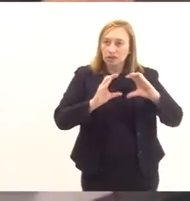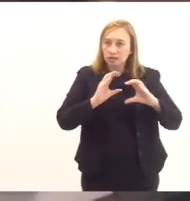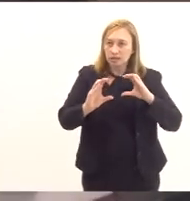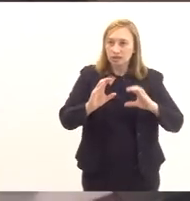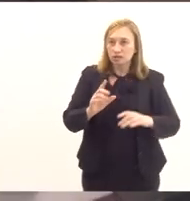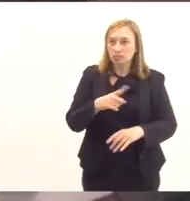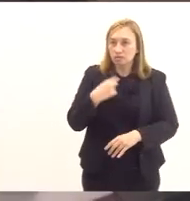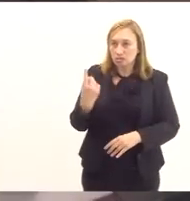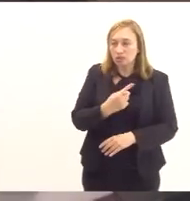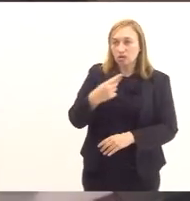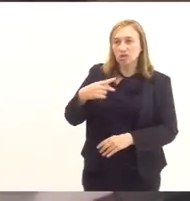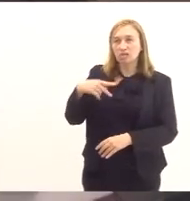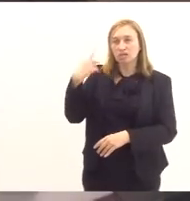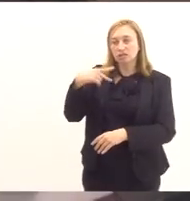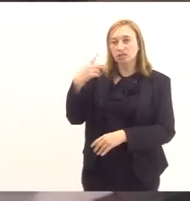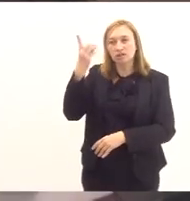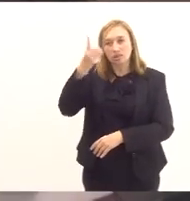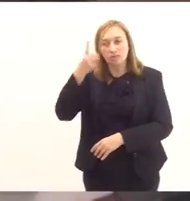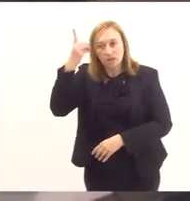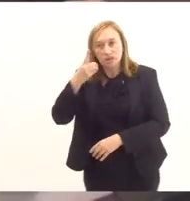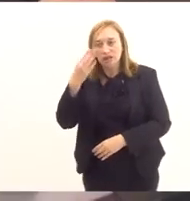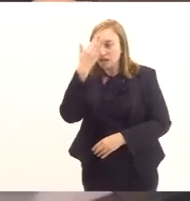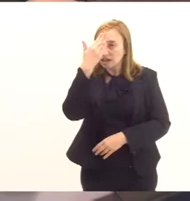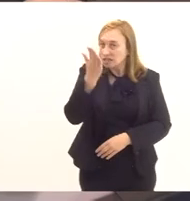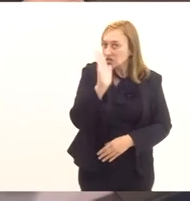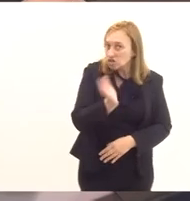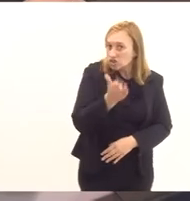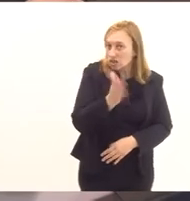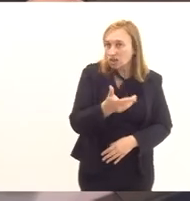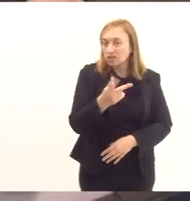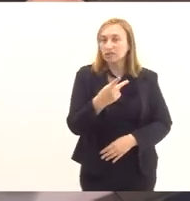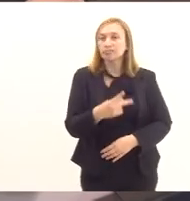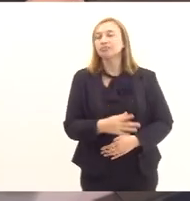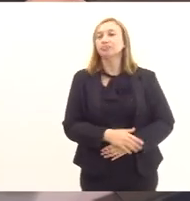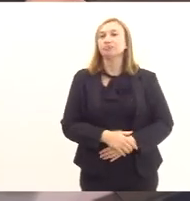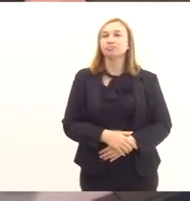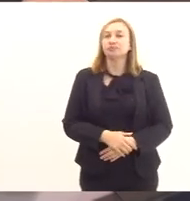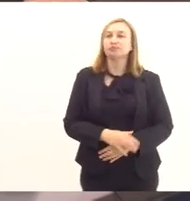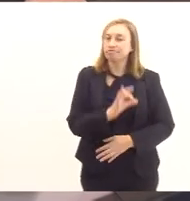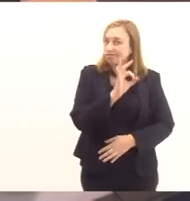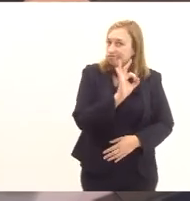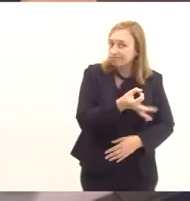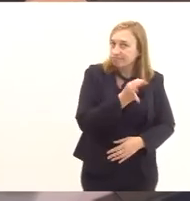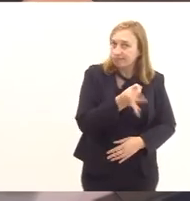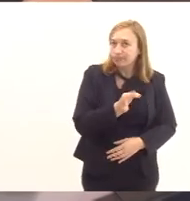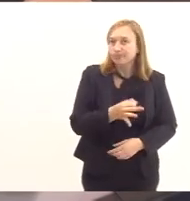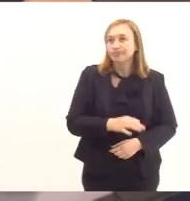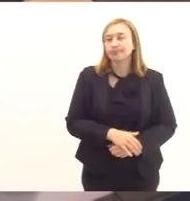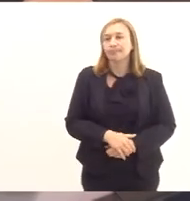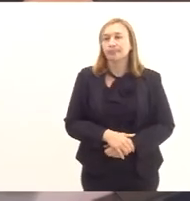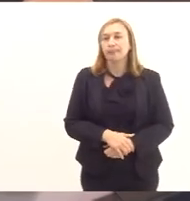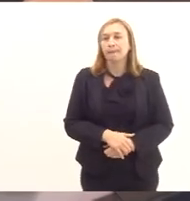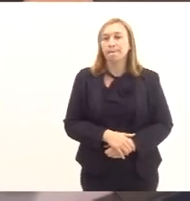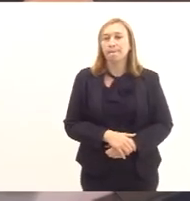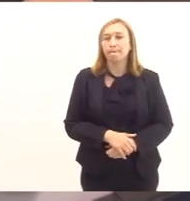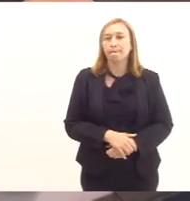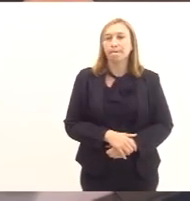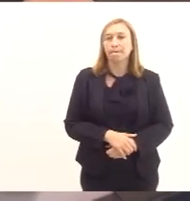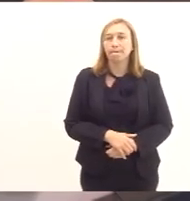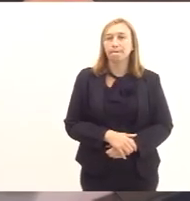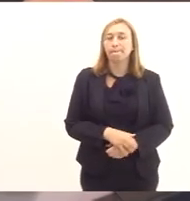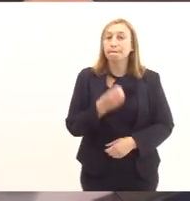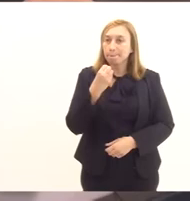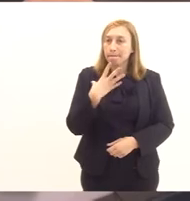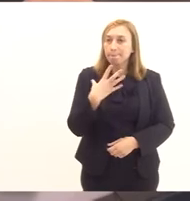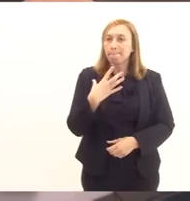Fluminense a quem eu agradeço desde já nas suas pessoas na pessoa do presidente e que certamente é serão